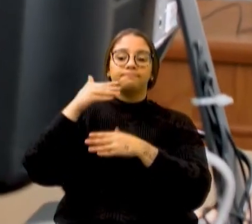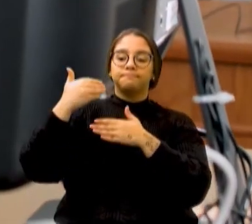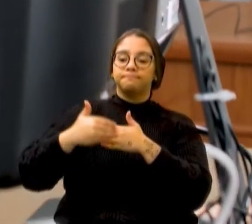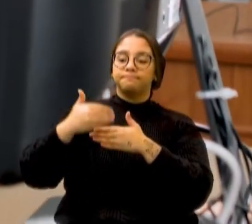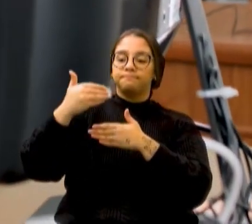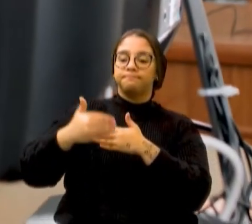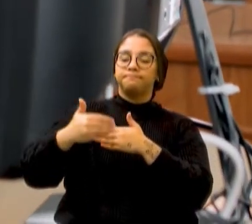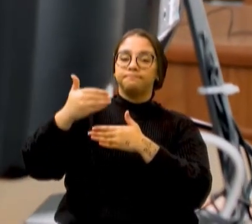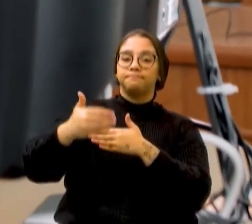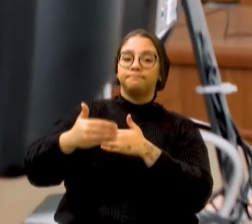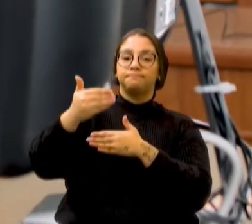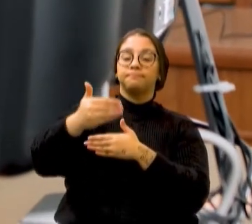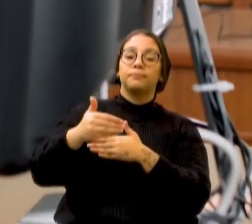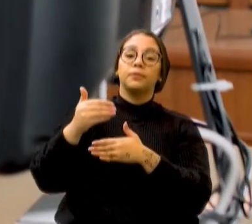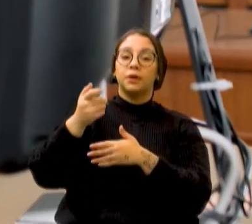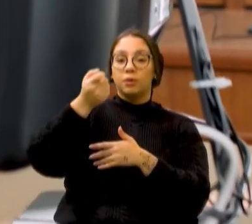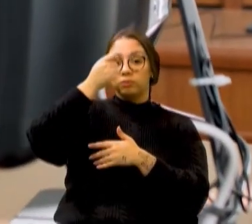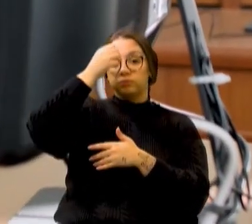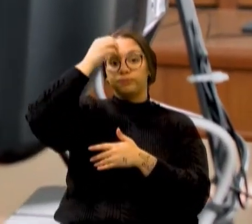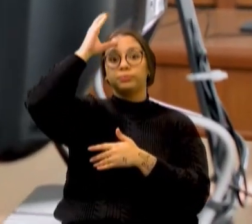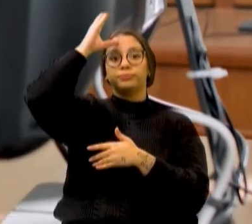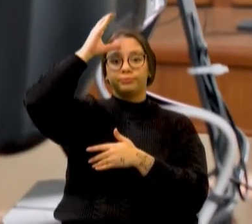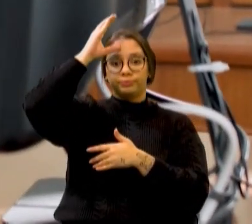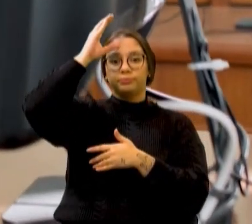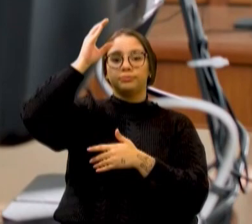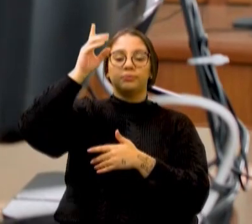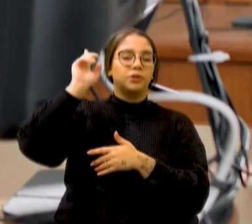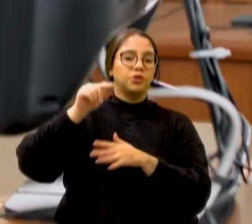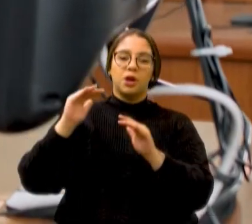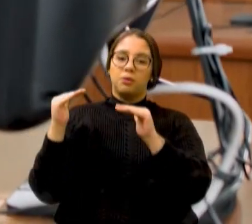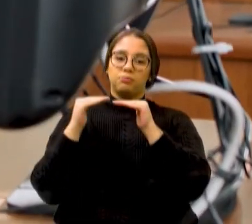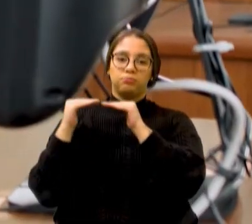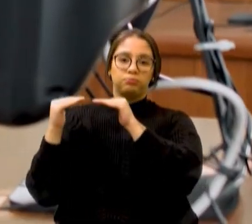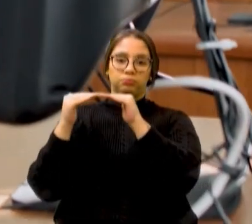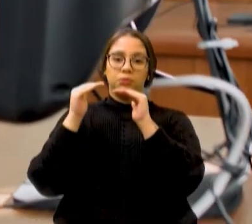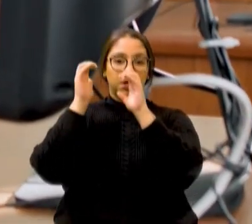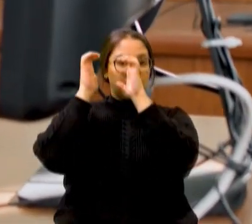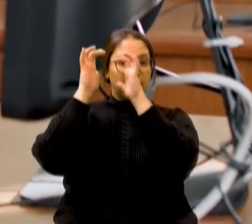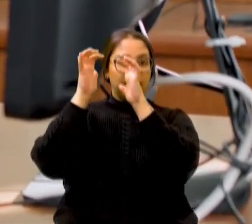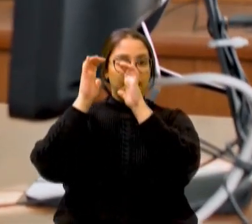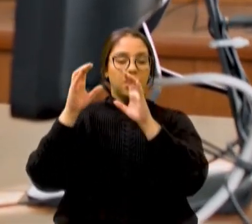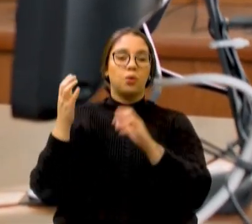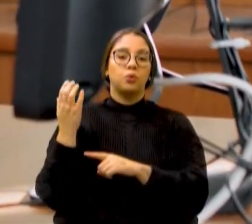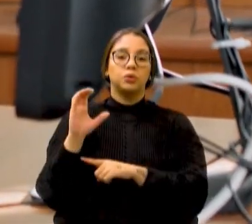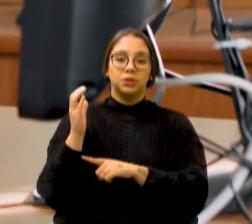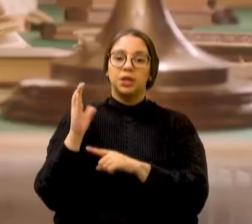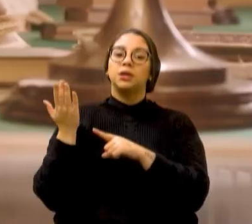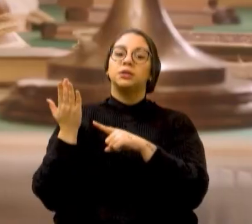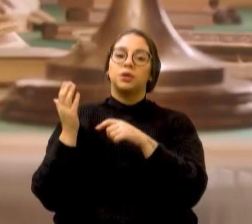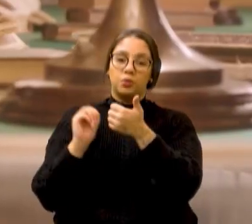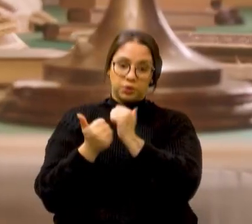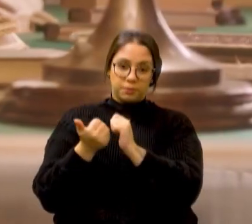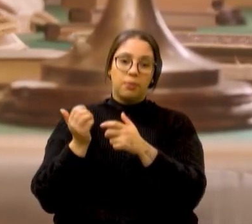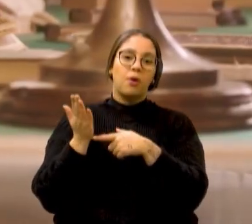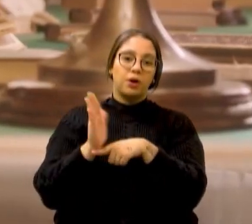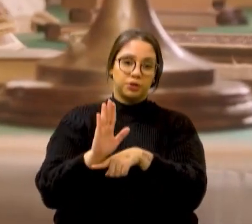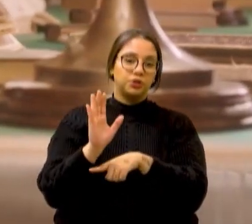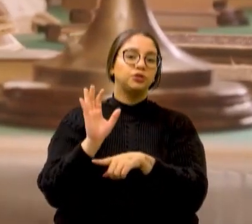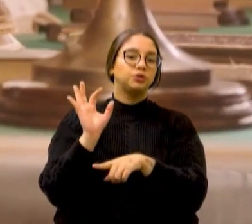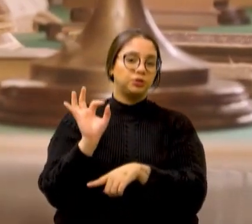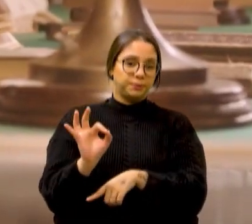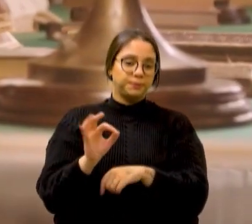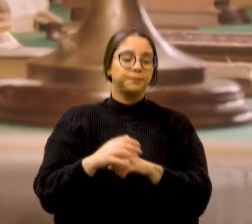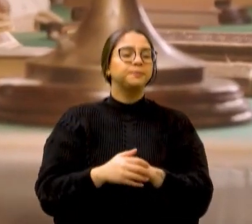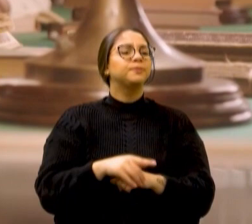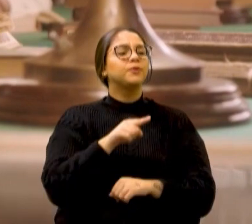esporte comprovadamente aumenta a capacidade cognitiva. Isso já é consenso na neurociência. Então o esporte vai ajudar sim. Você